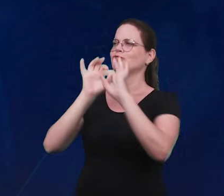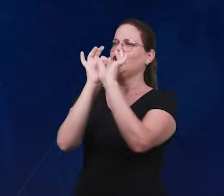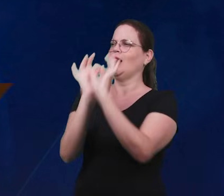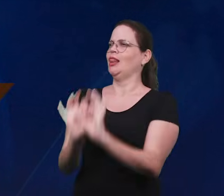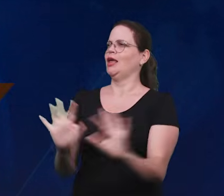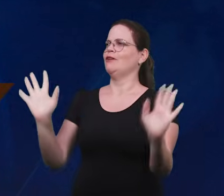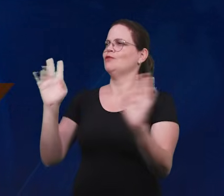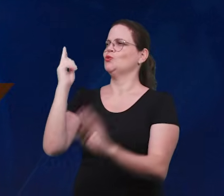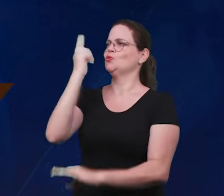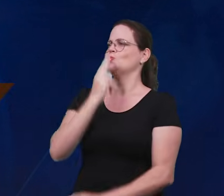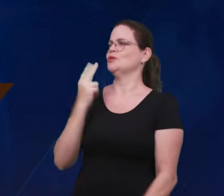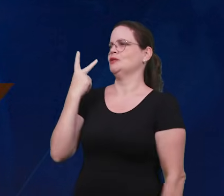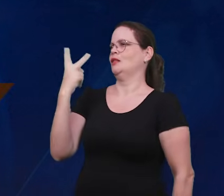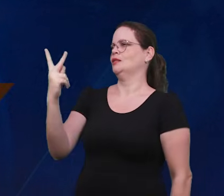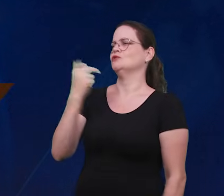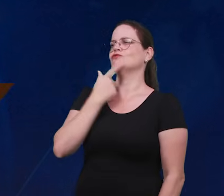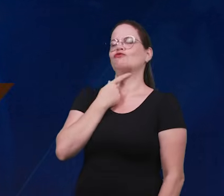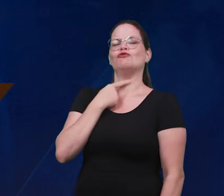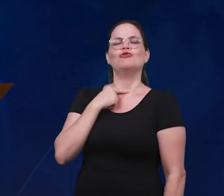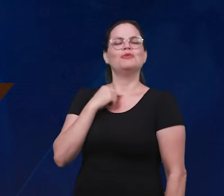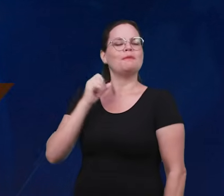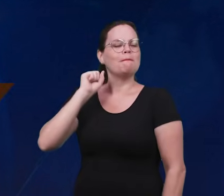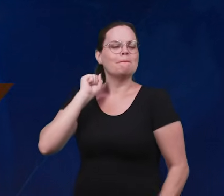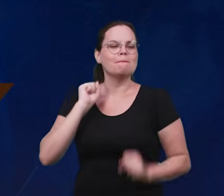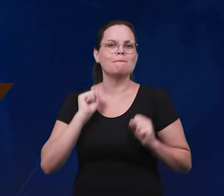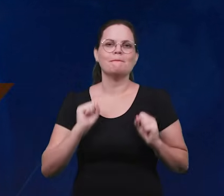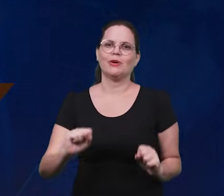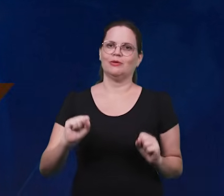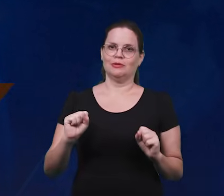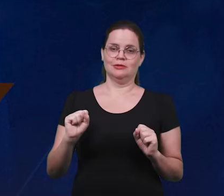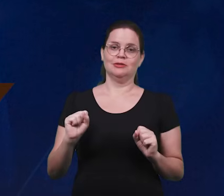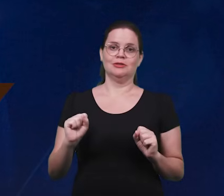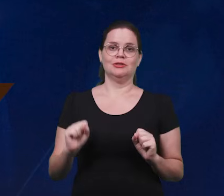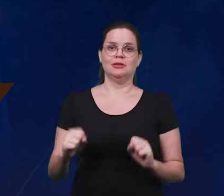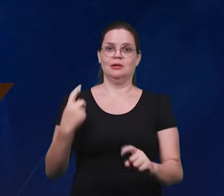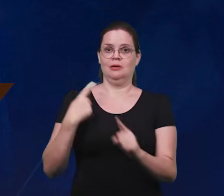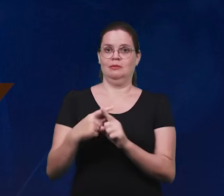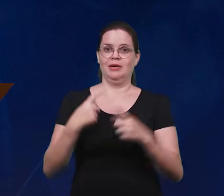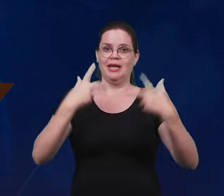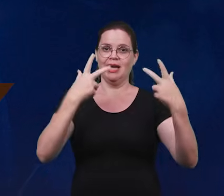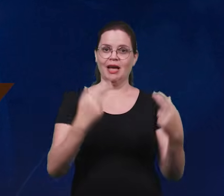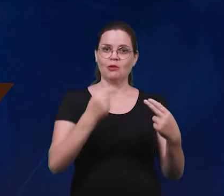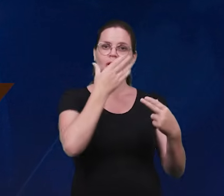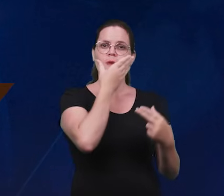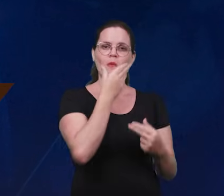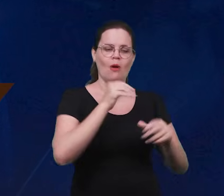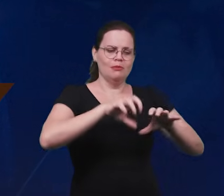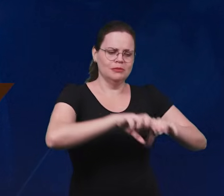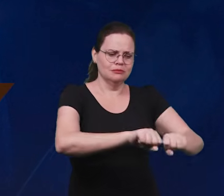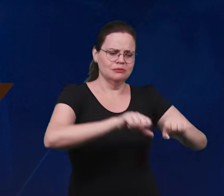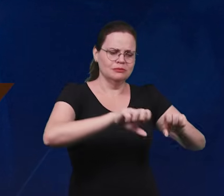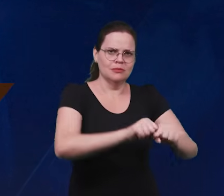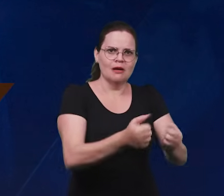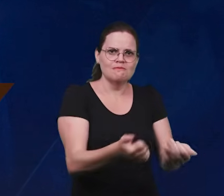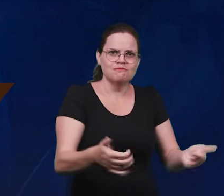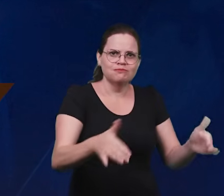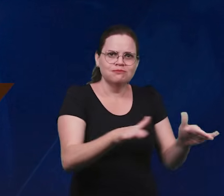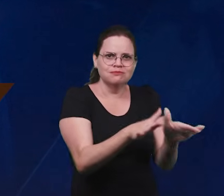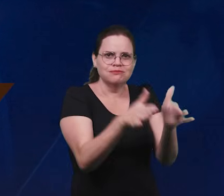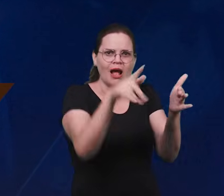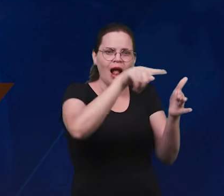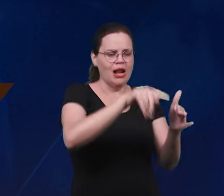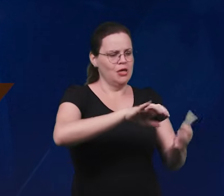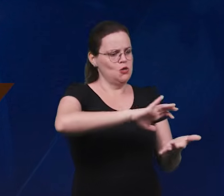nós como Ele quer fazer, e como o oleiro faz do barro, quando o barro está